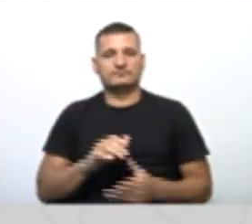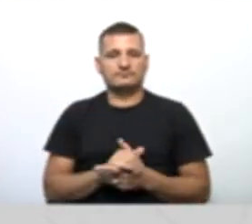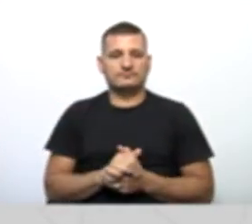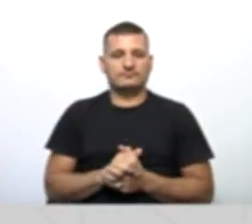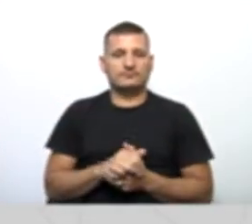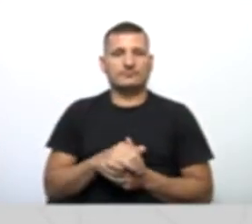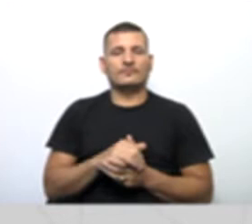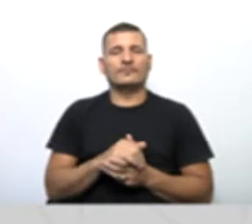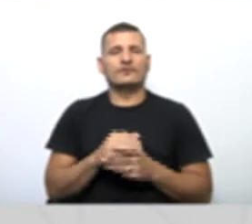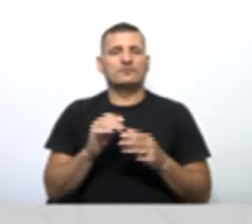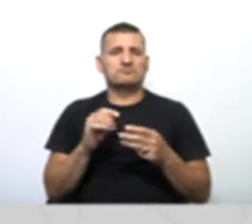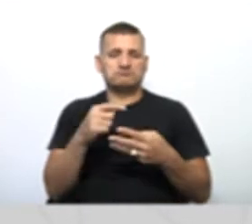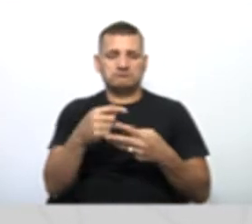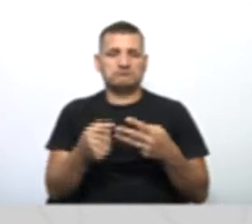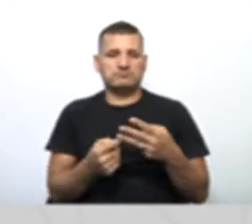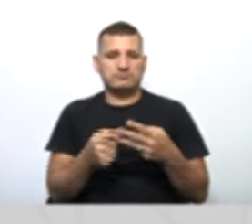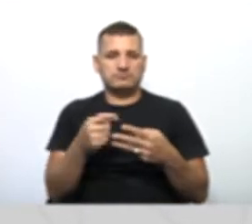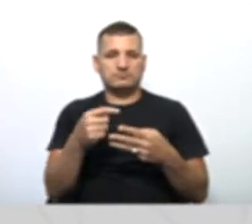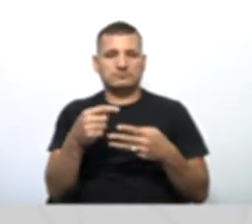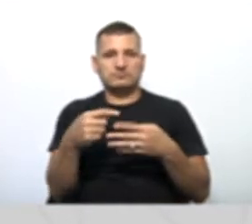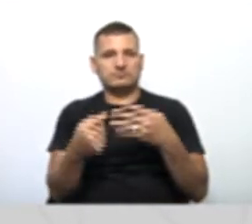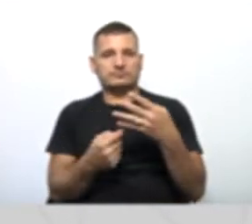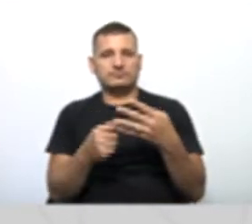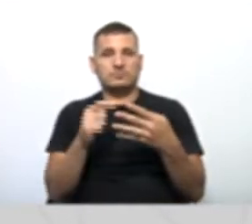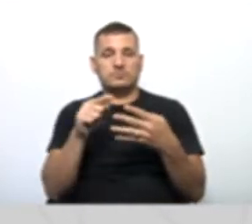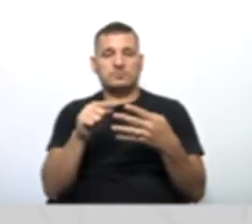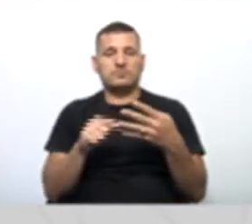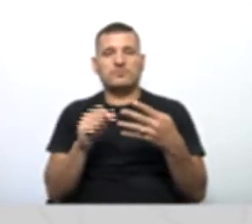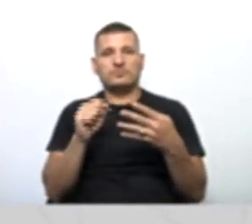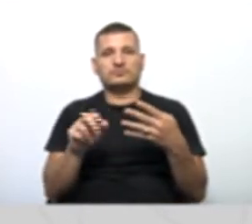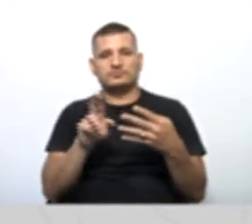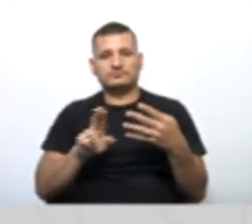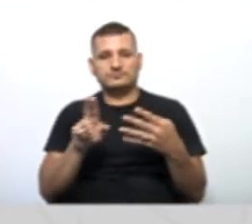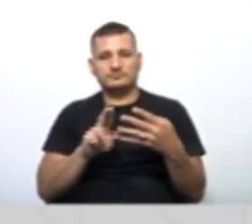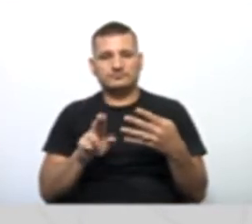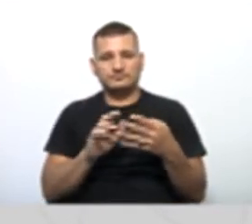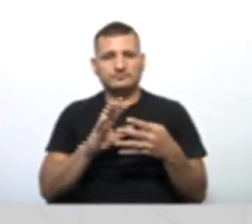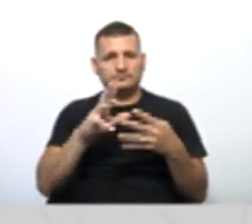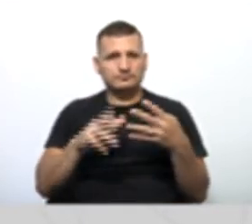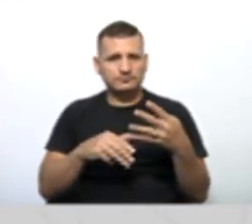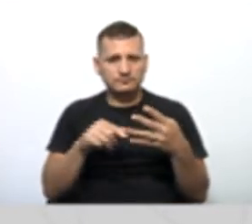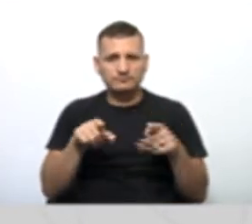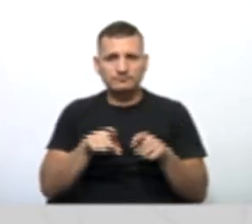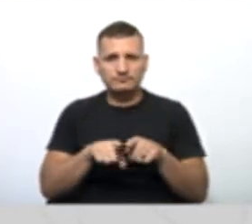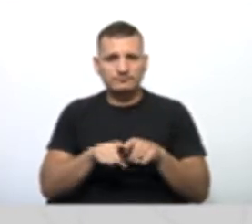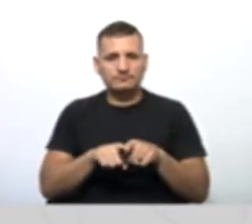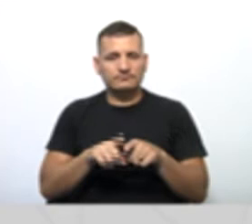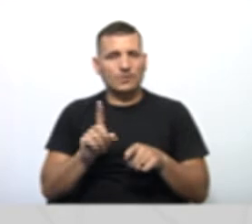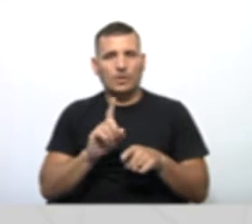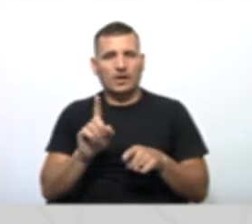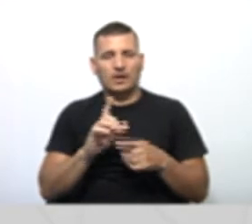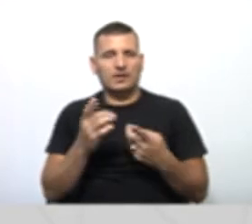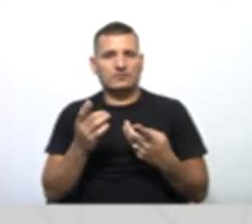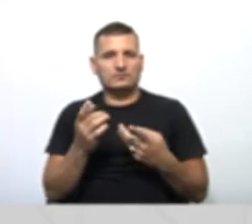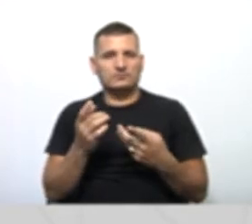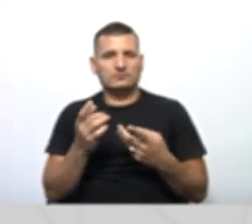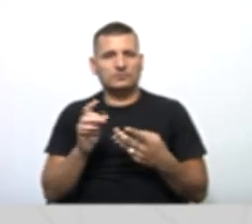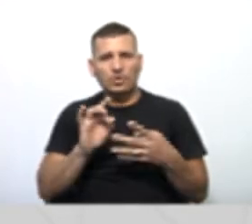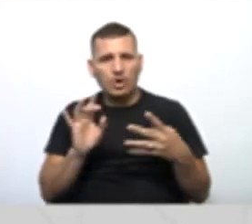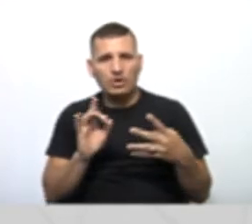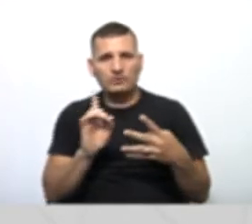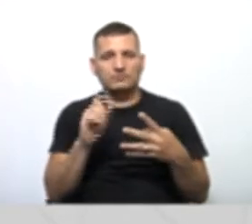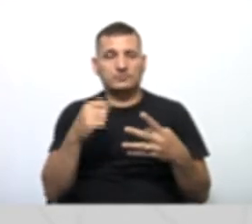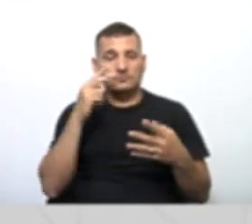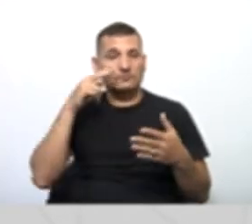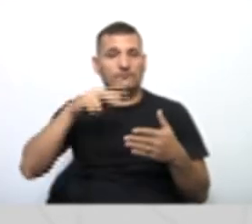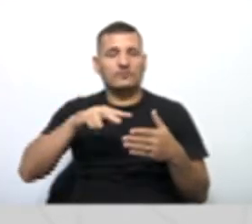que podem ser utilizados. E tudo isso também não é sozinho, né? Você vai ter que ver o que está previsto nas políticas